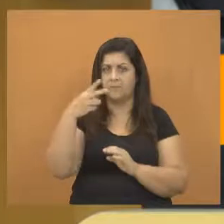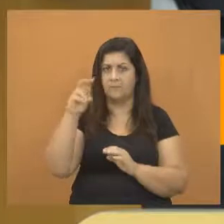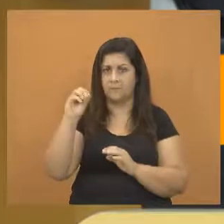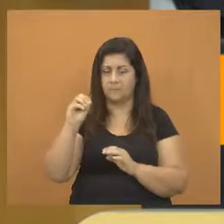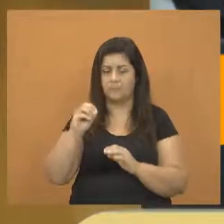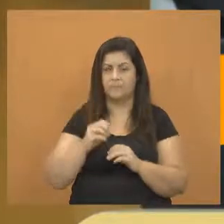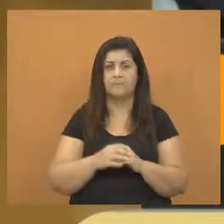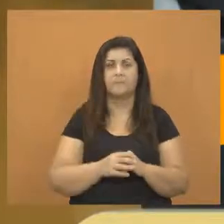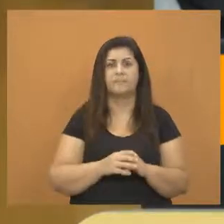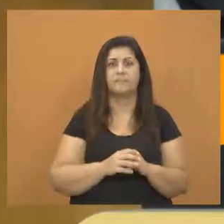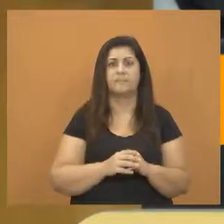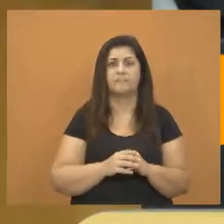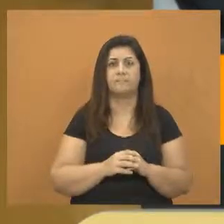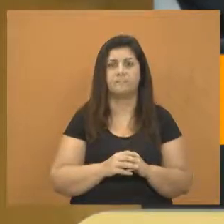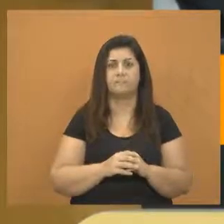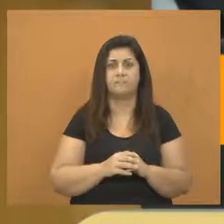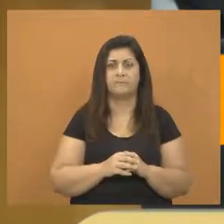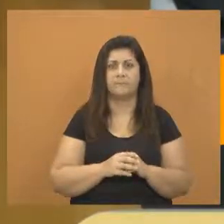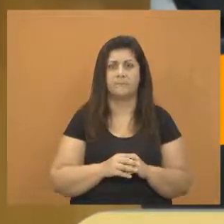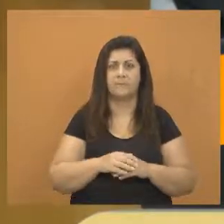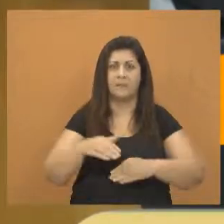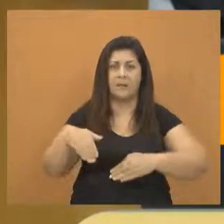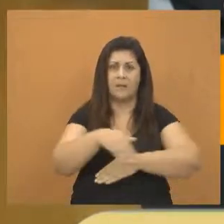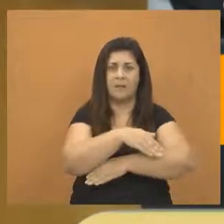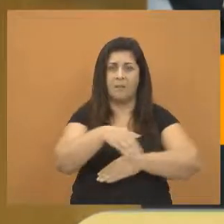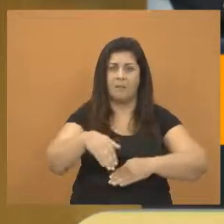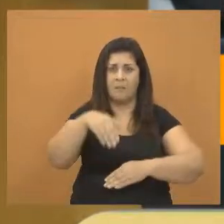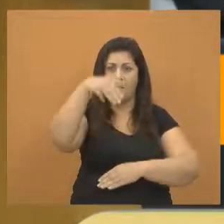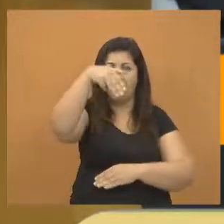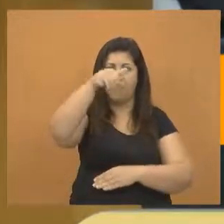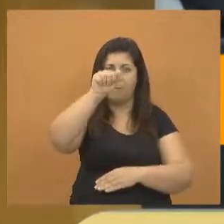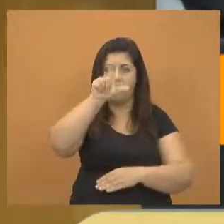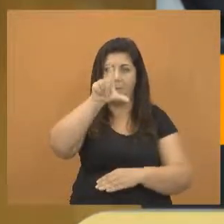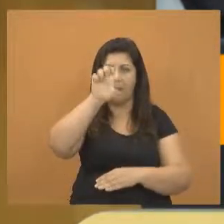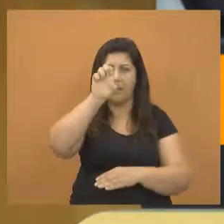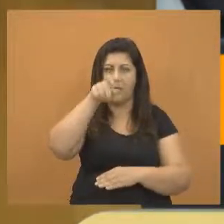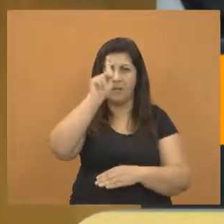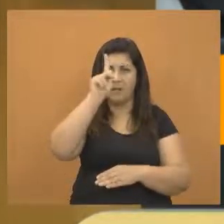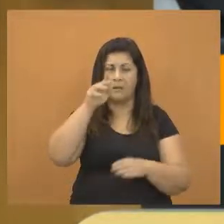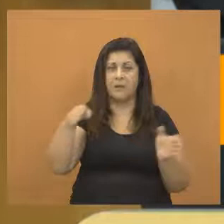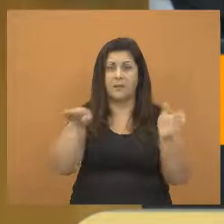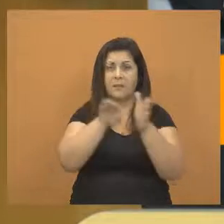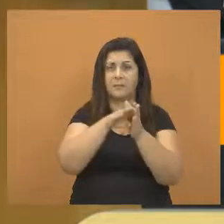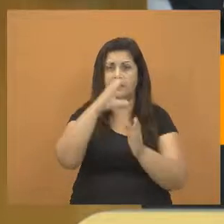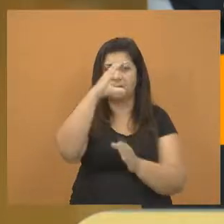2020. Eixo Malek Assad, Castelo Branco, a terceira ponte.